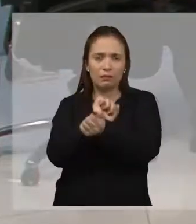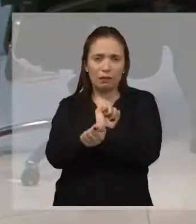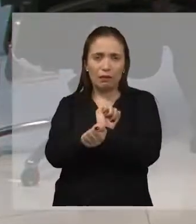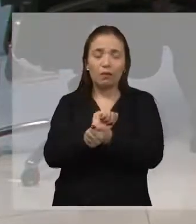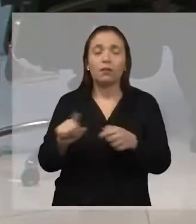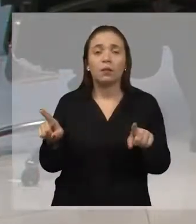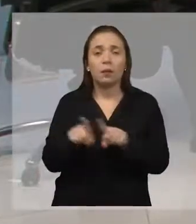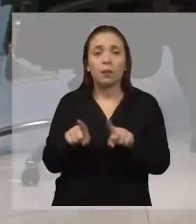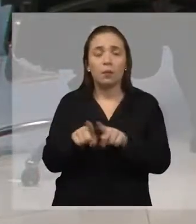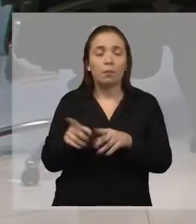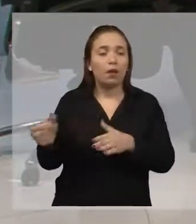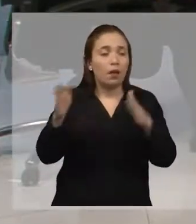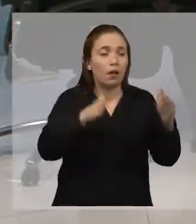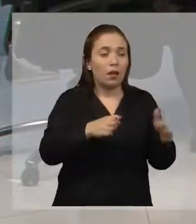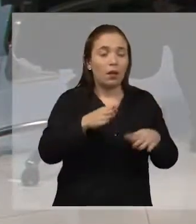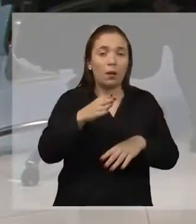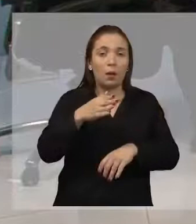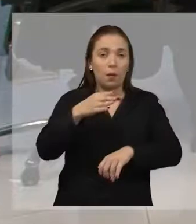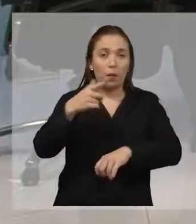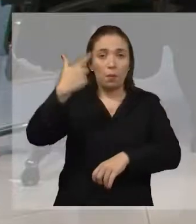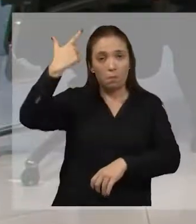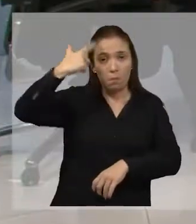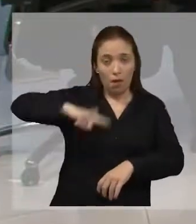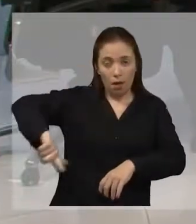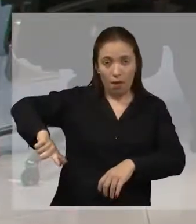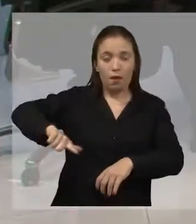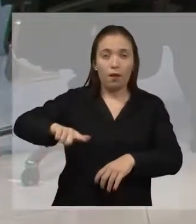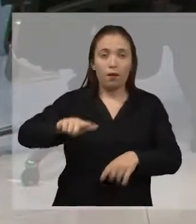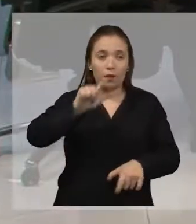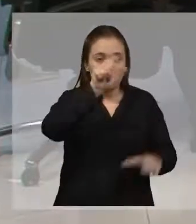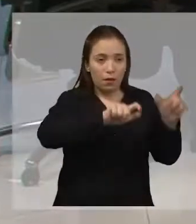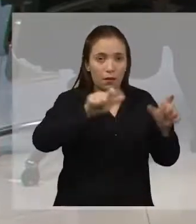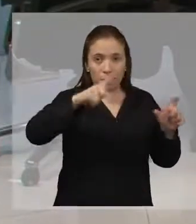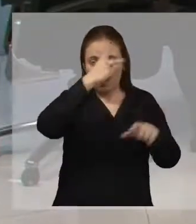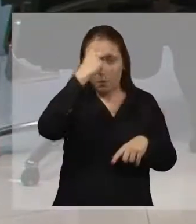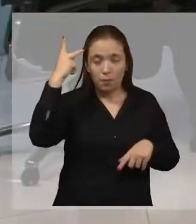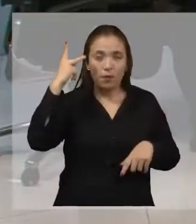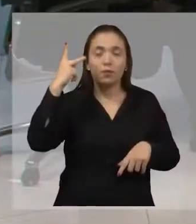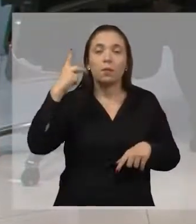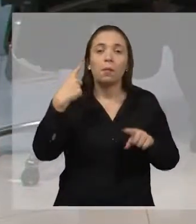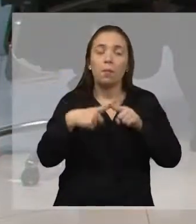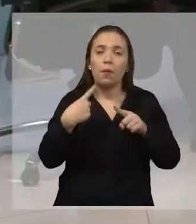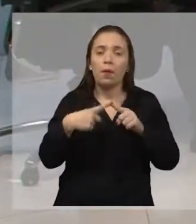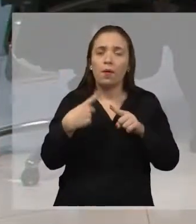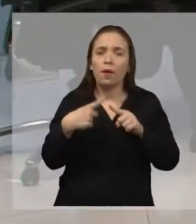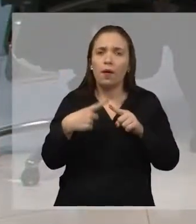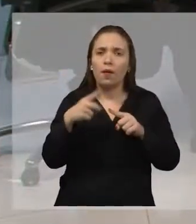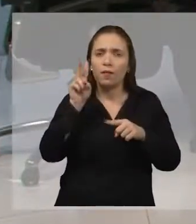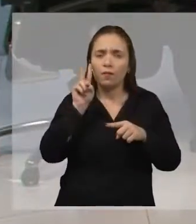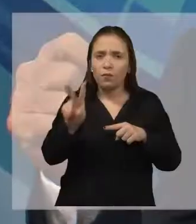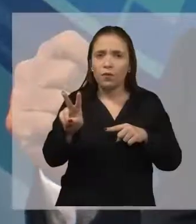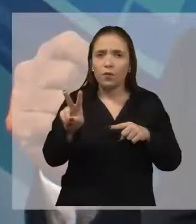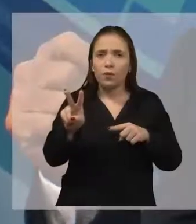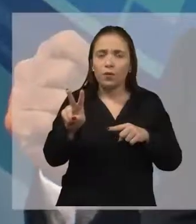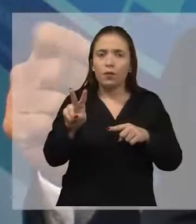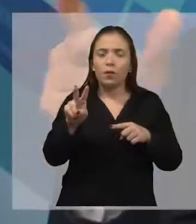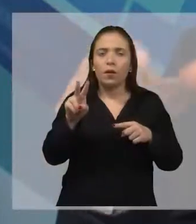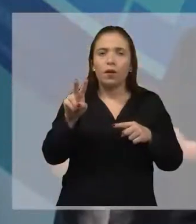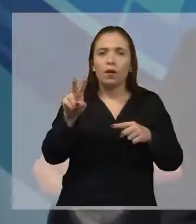mais elementos. Né? Temos generais que confessaram publicamente a existência, inclusive, de ter prática de tortura.